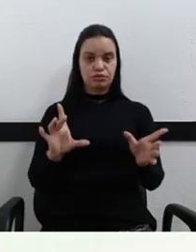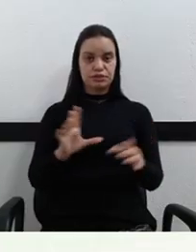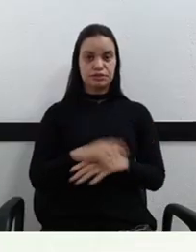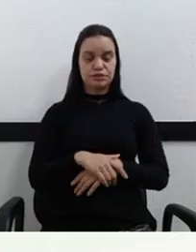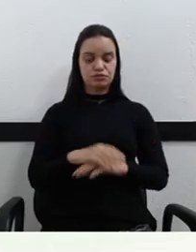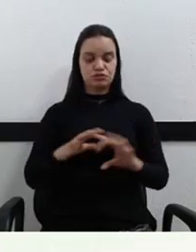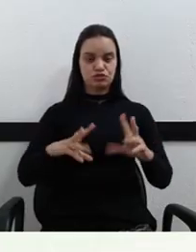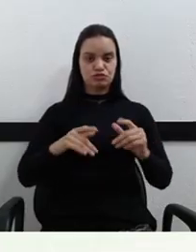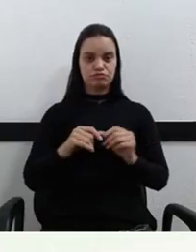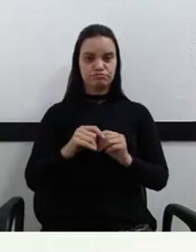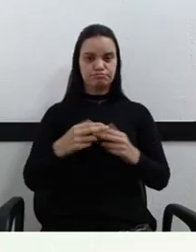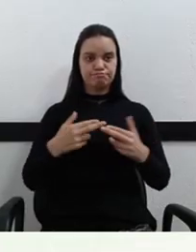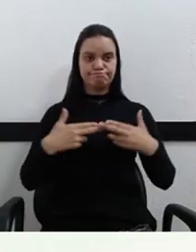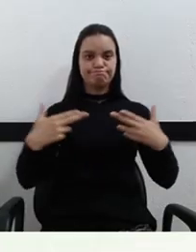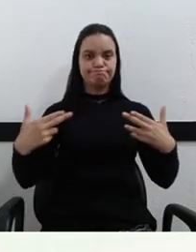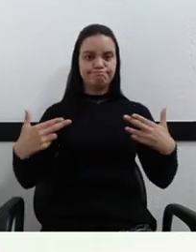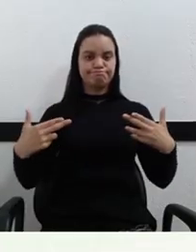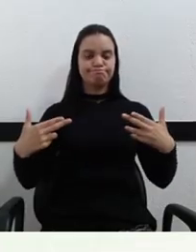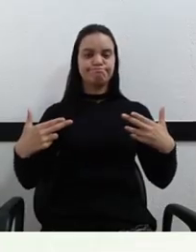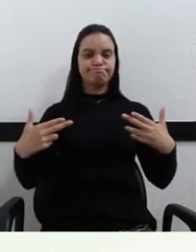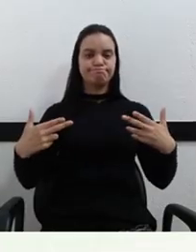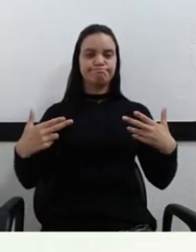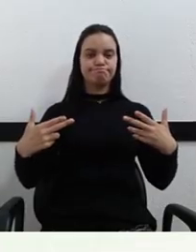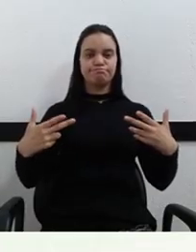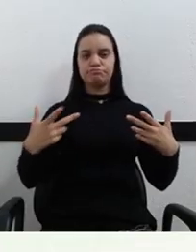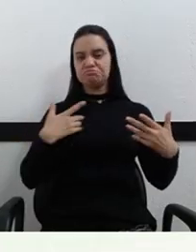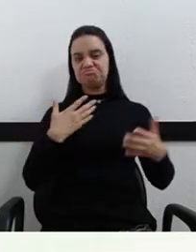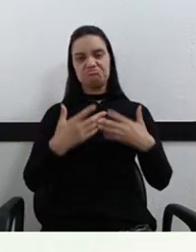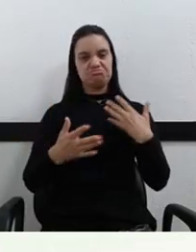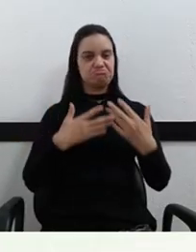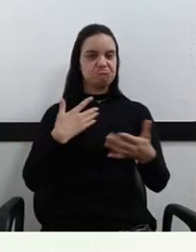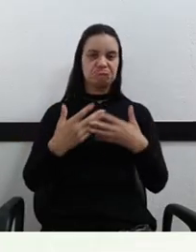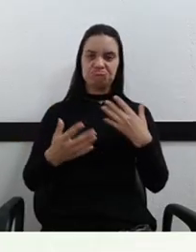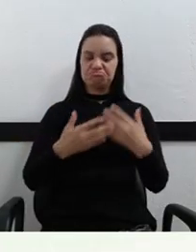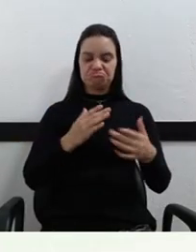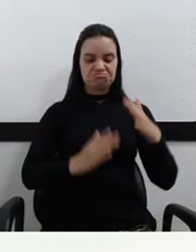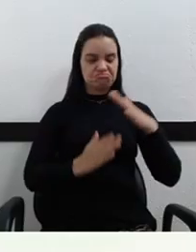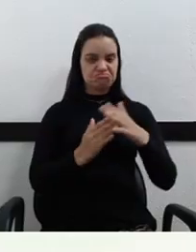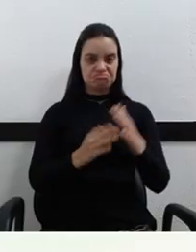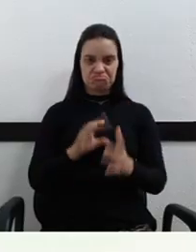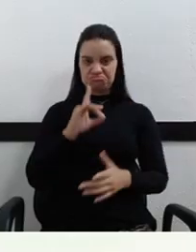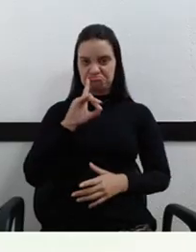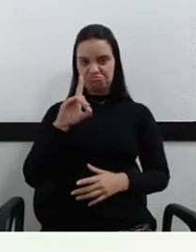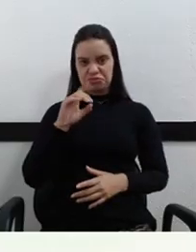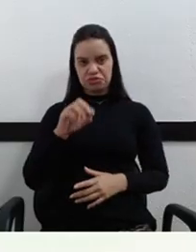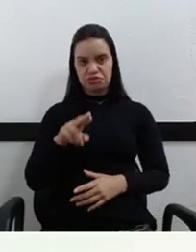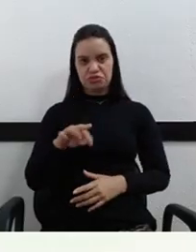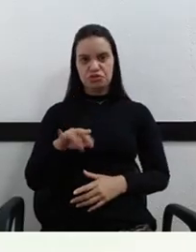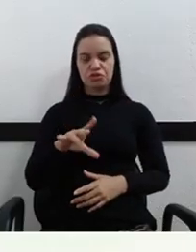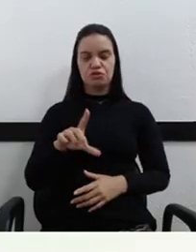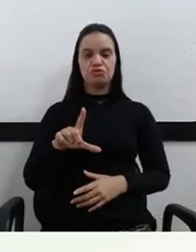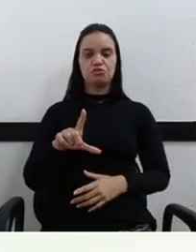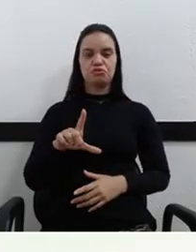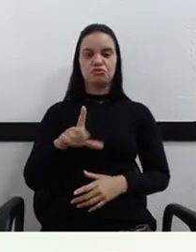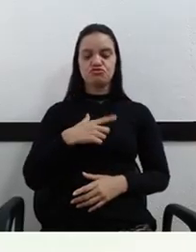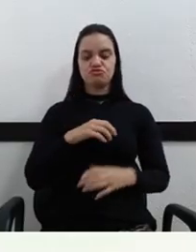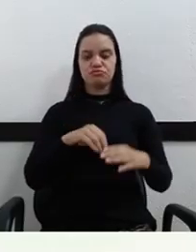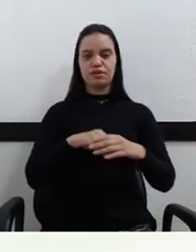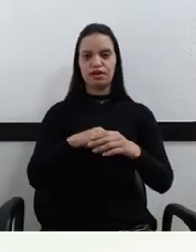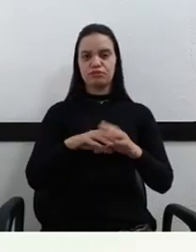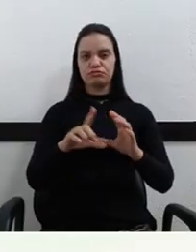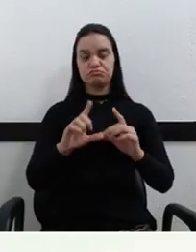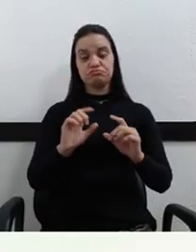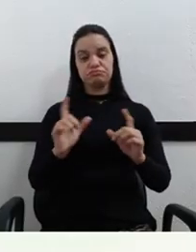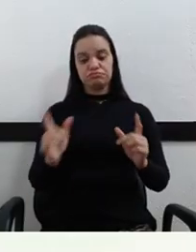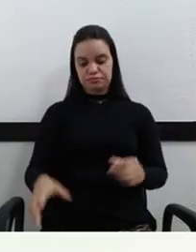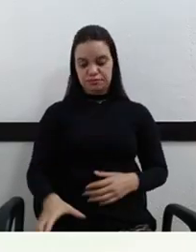quantas compensações os colegas tiverem, independentemente da limitação de dias úteis ou da normativa vigente nas deliberações Isso de hoje. eu não vou